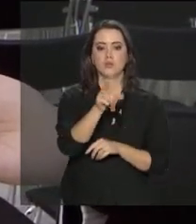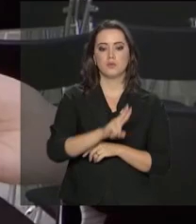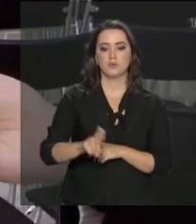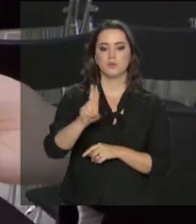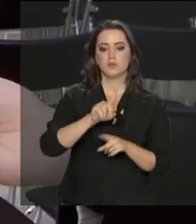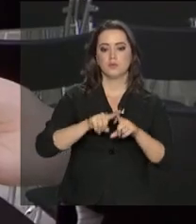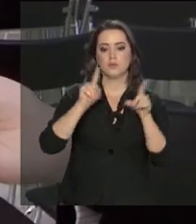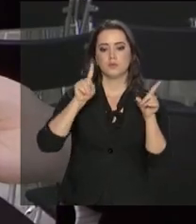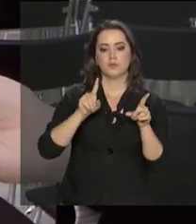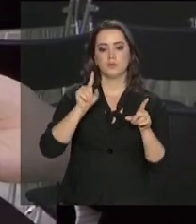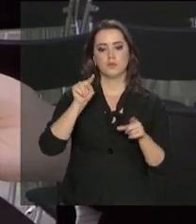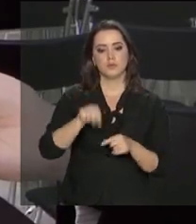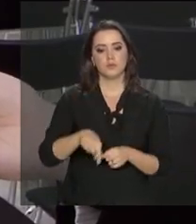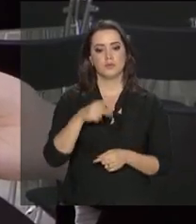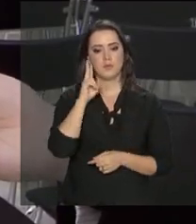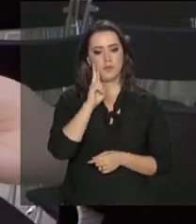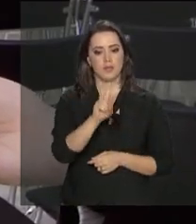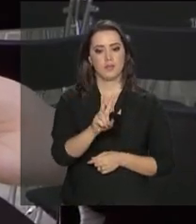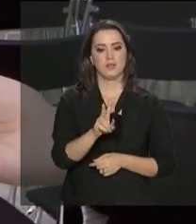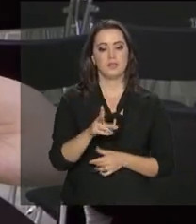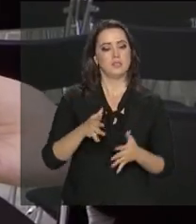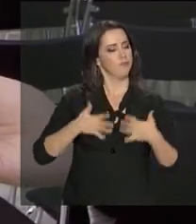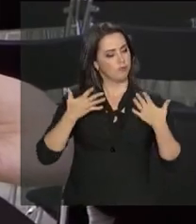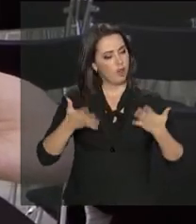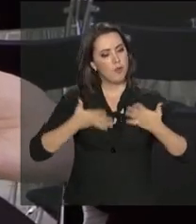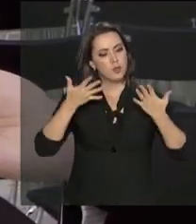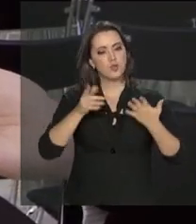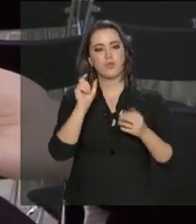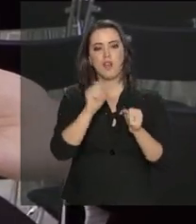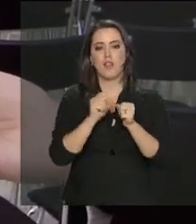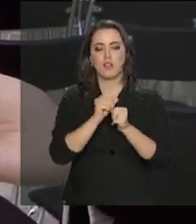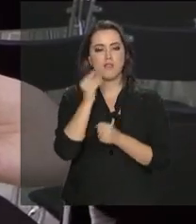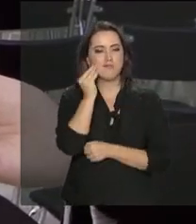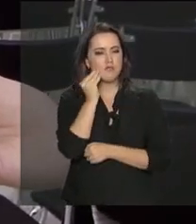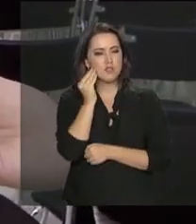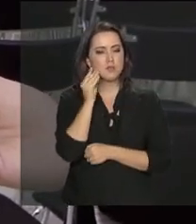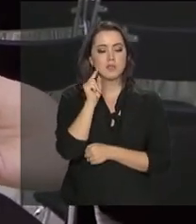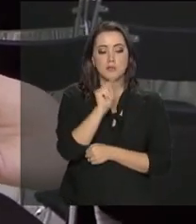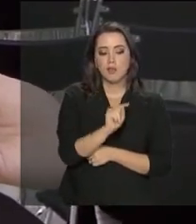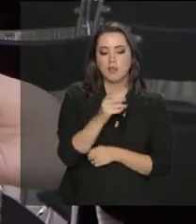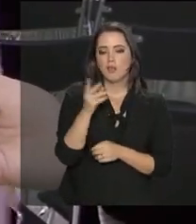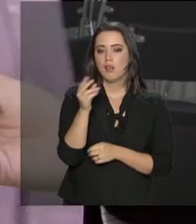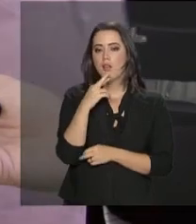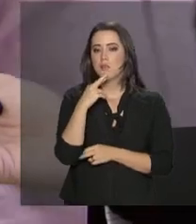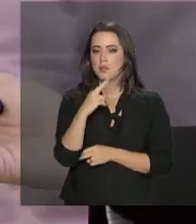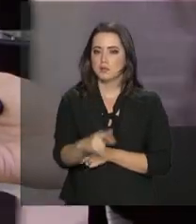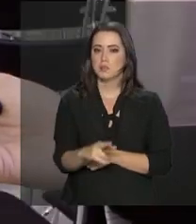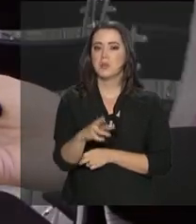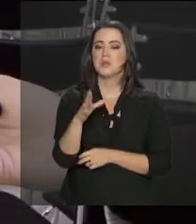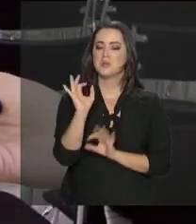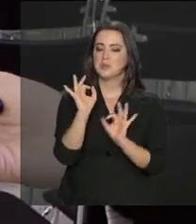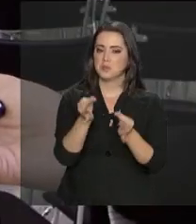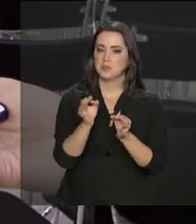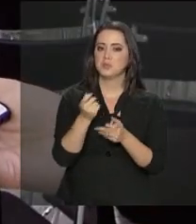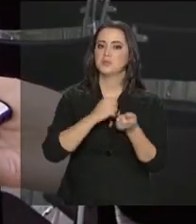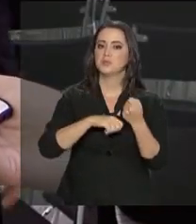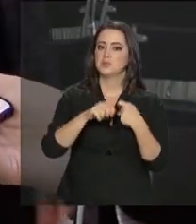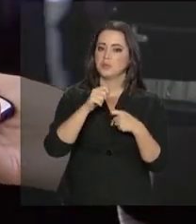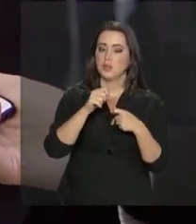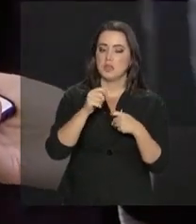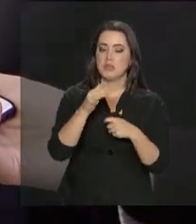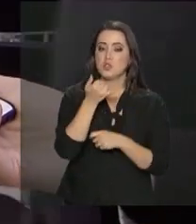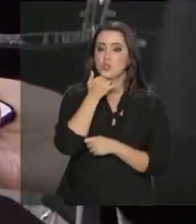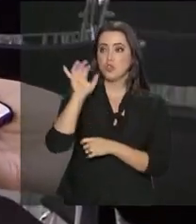aplicações, mas eu fiquei muito motivada a tentar propor uma solução realmente ecológica,